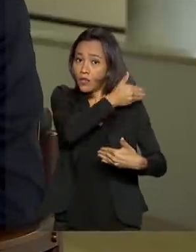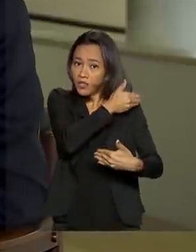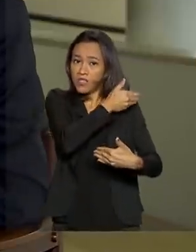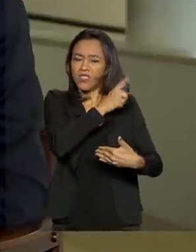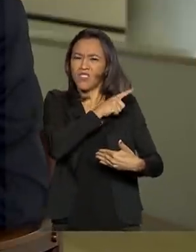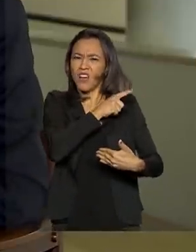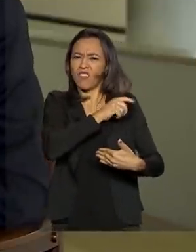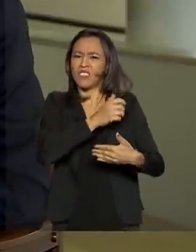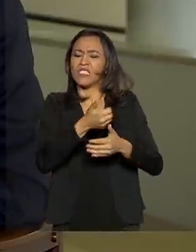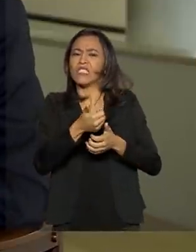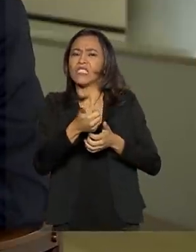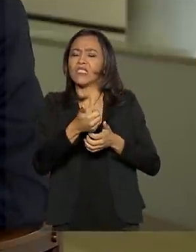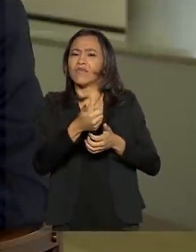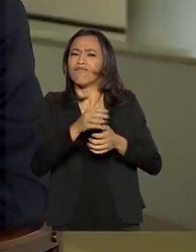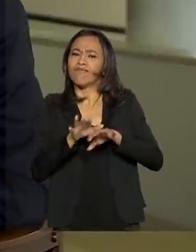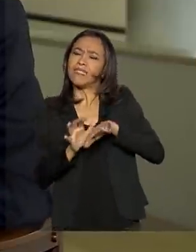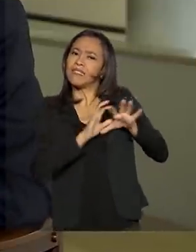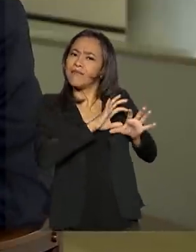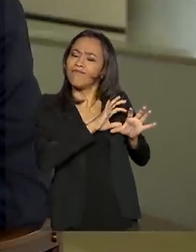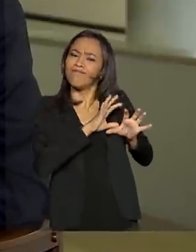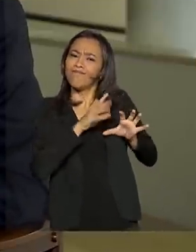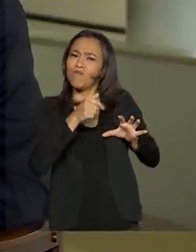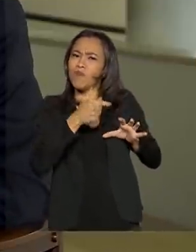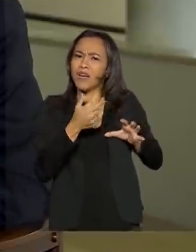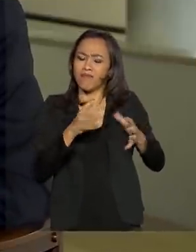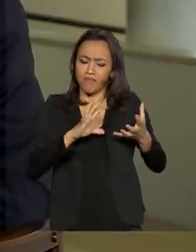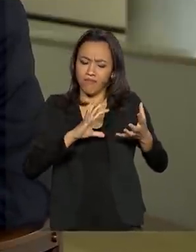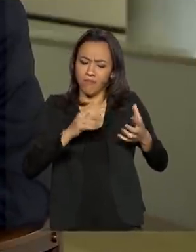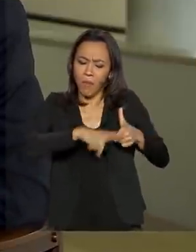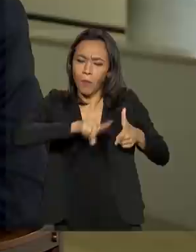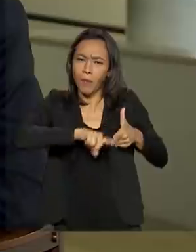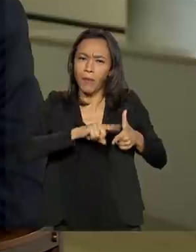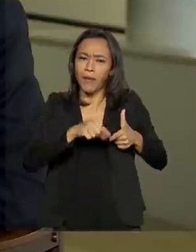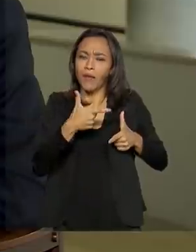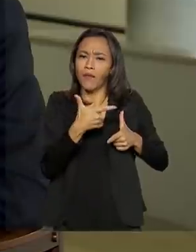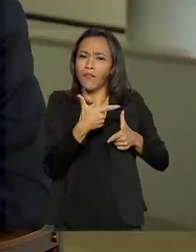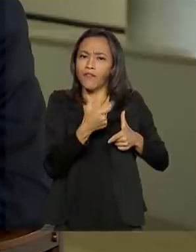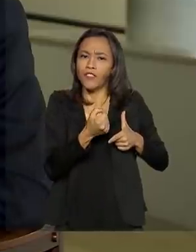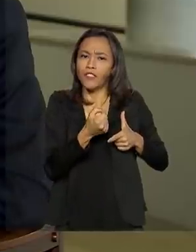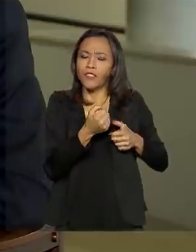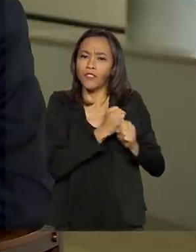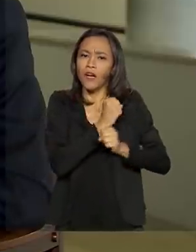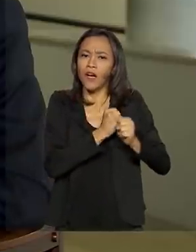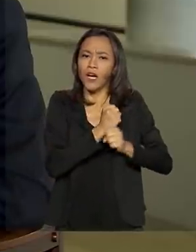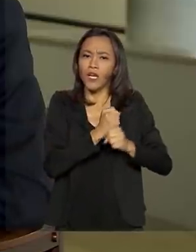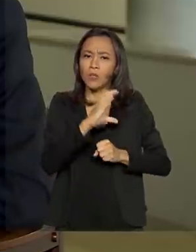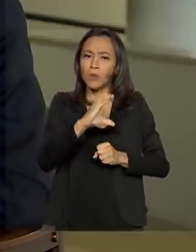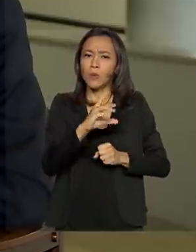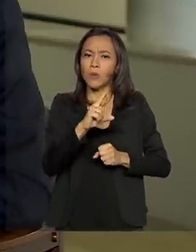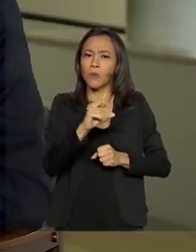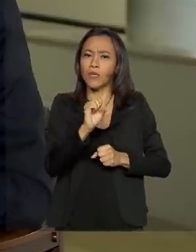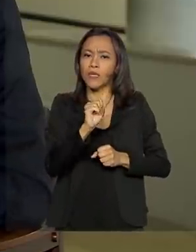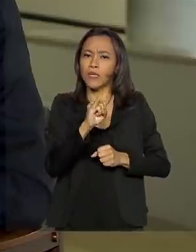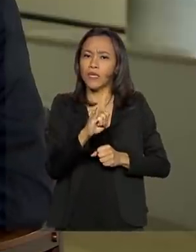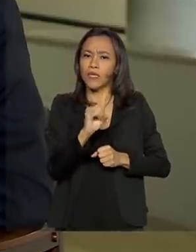uma crise que nós podemos considerar que durou 20 anos, onde nós tivemos um país